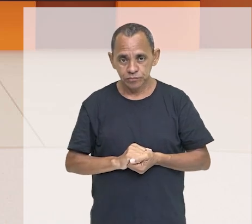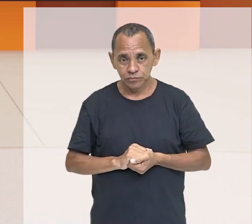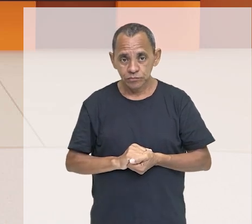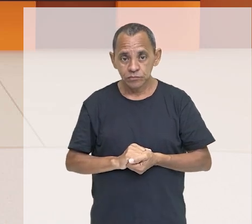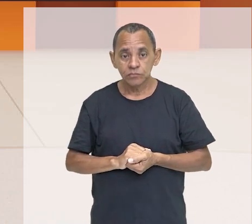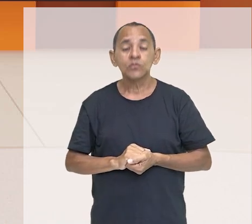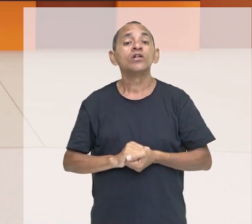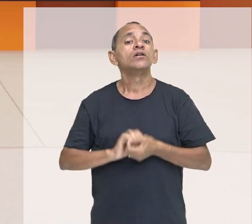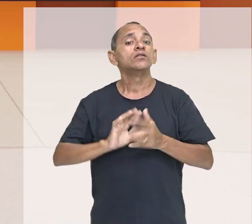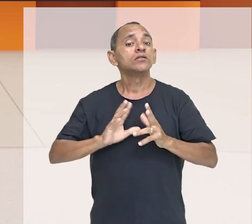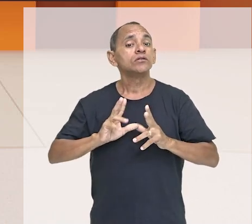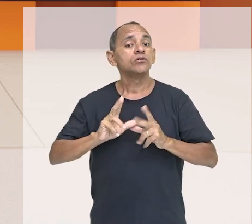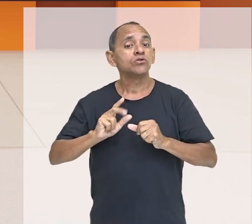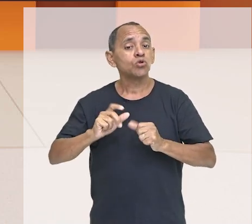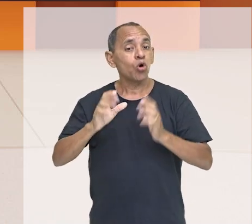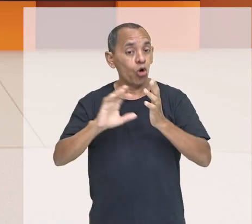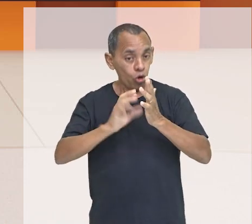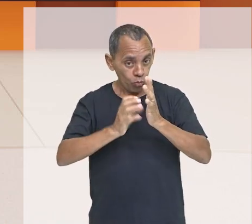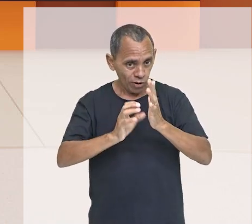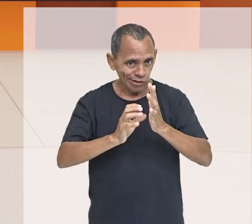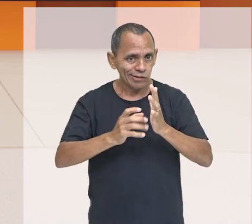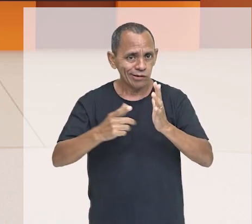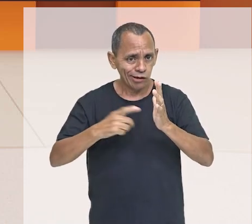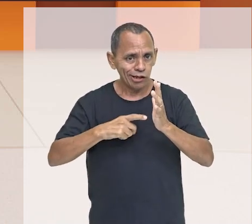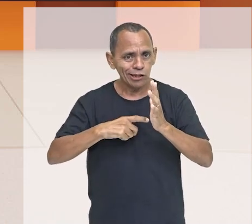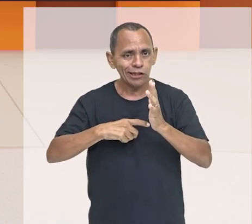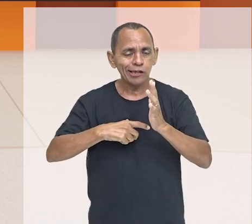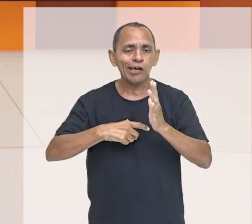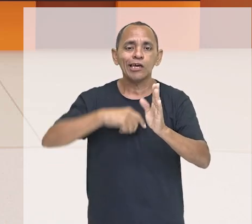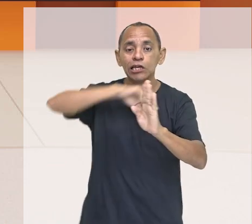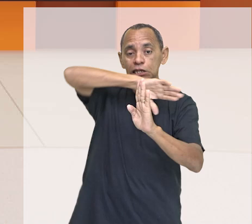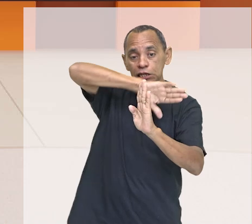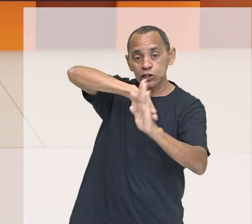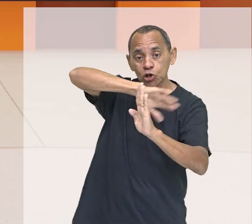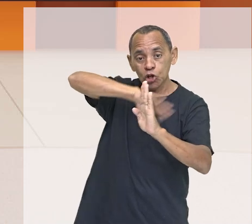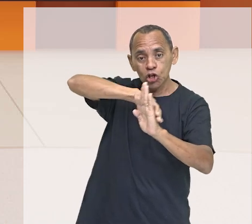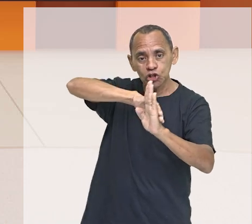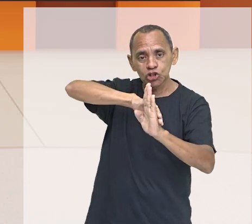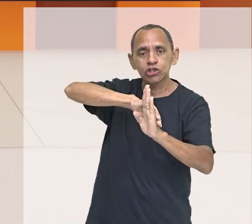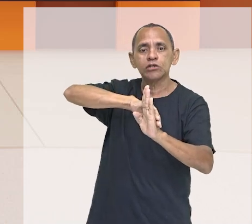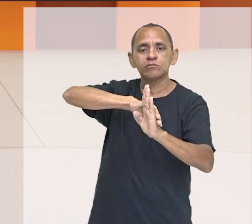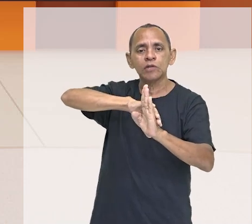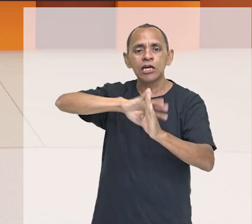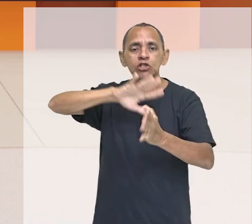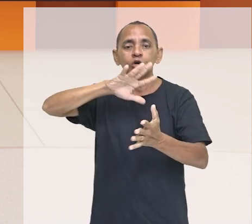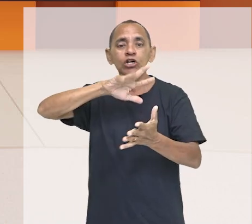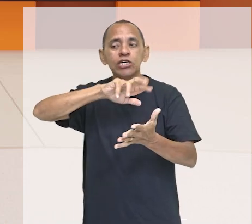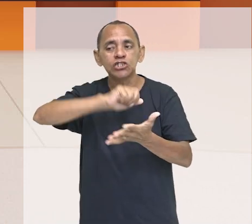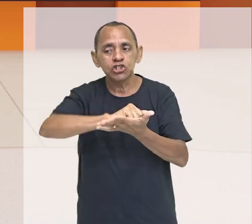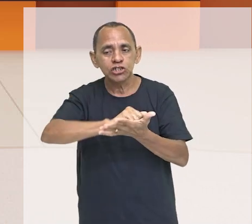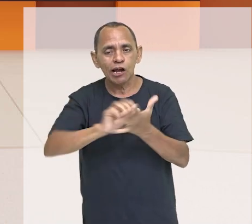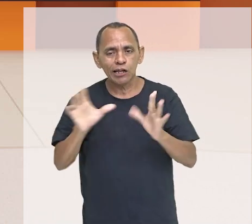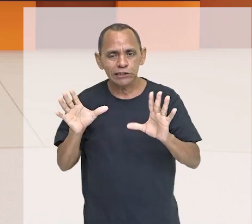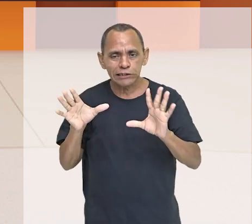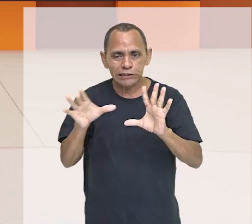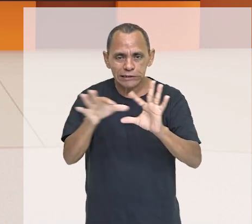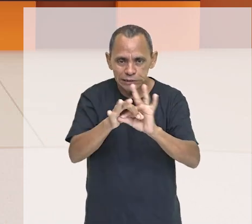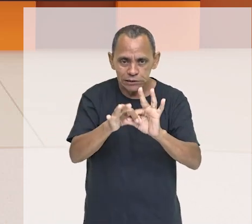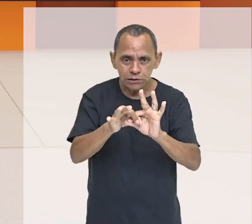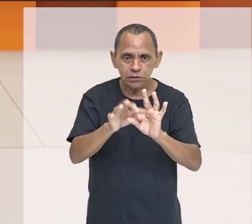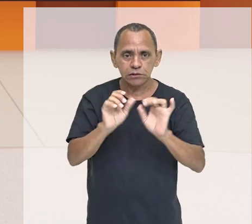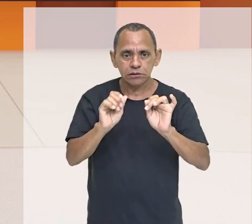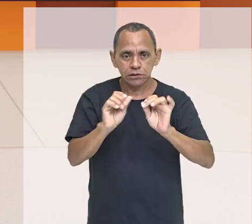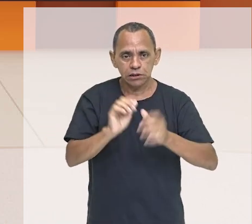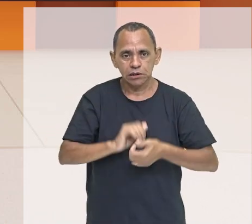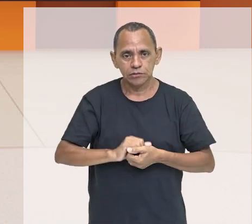os partidos têm ideologia, né? Todos, porque eles estão afiliados, né? Se você se filia, porque